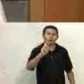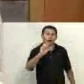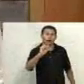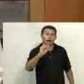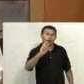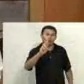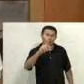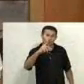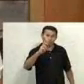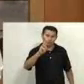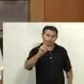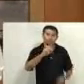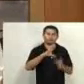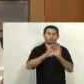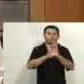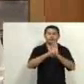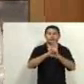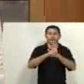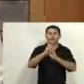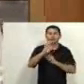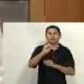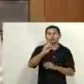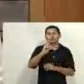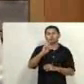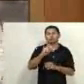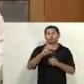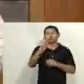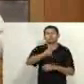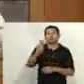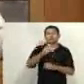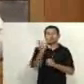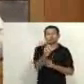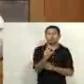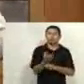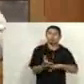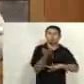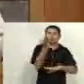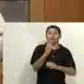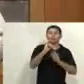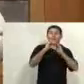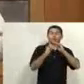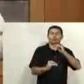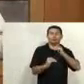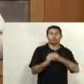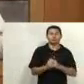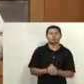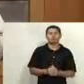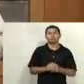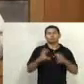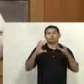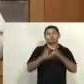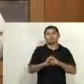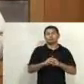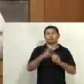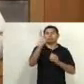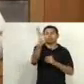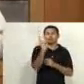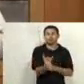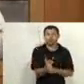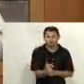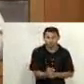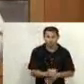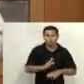gentileza pode reforçar o conceito de resolução quando usamos os termos superiores ou inferiores em relação à